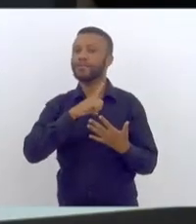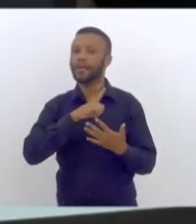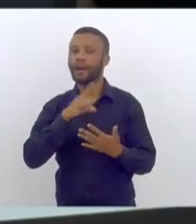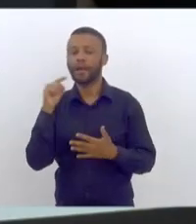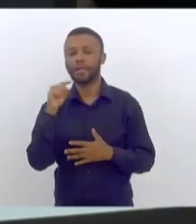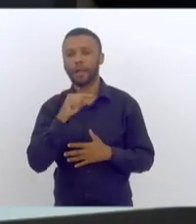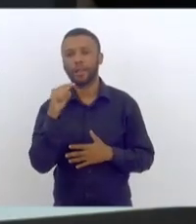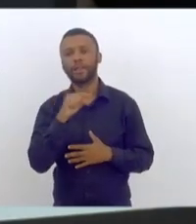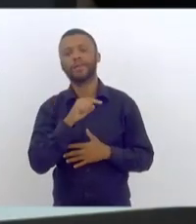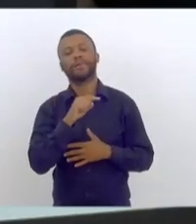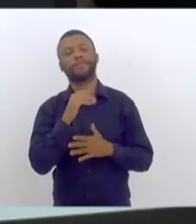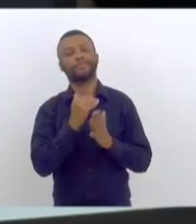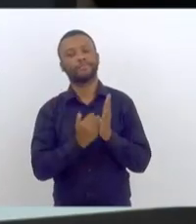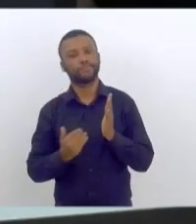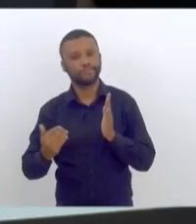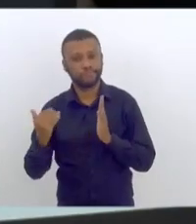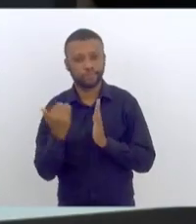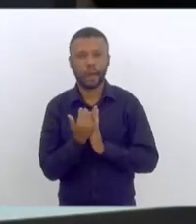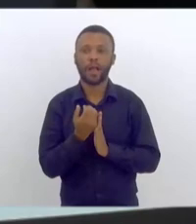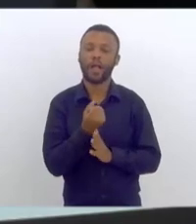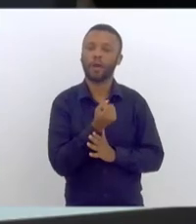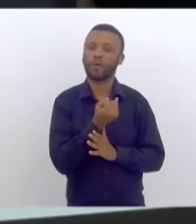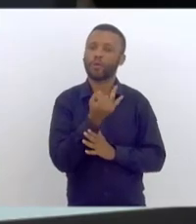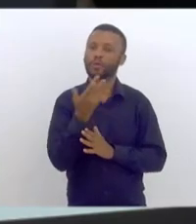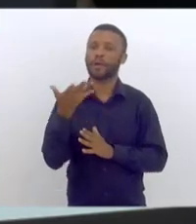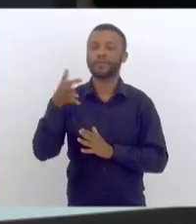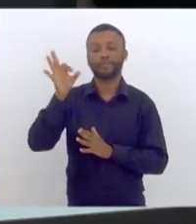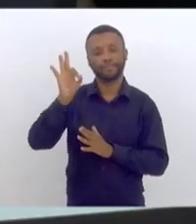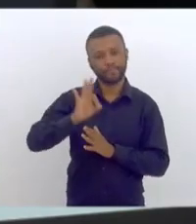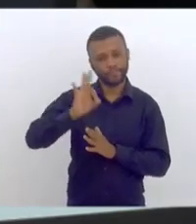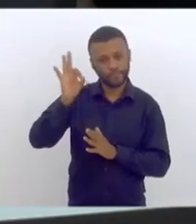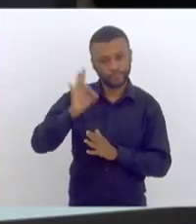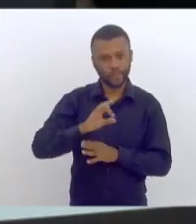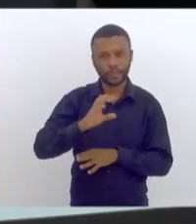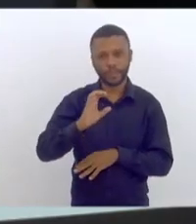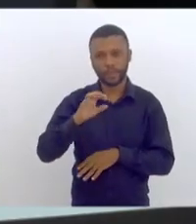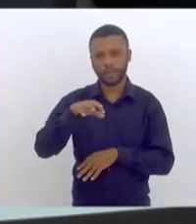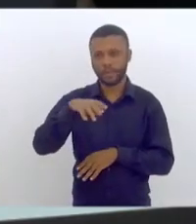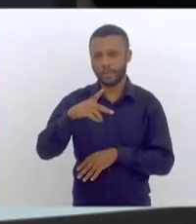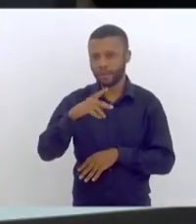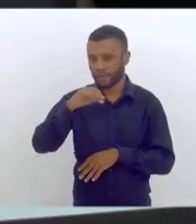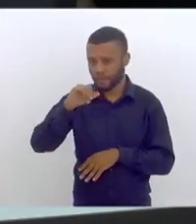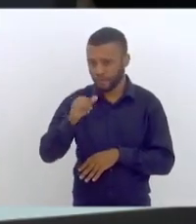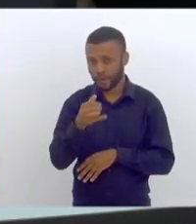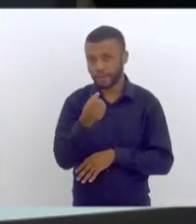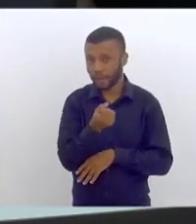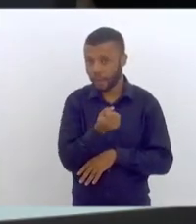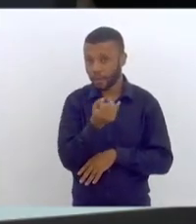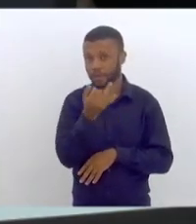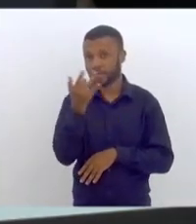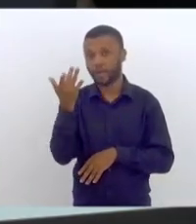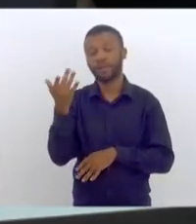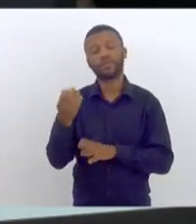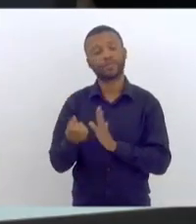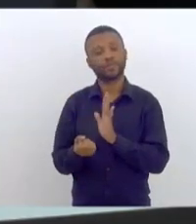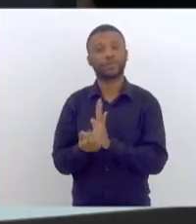maiores número de abertura de CNPJ número de geração de emprego como um